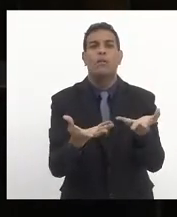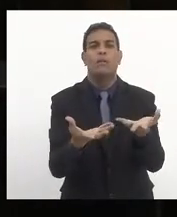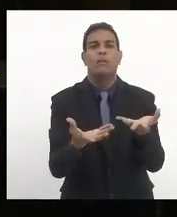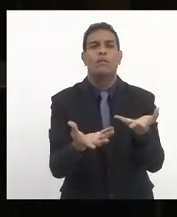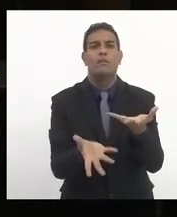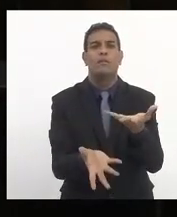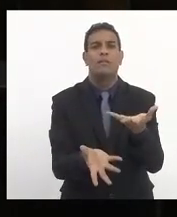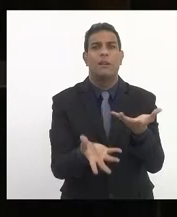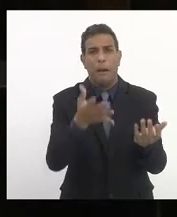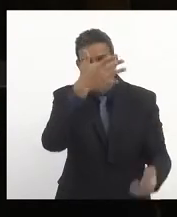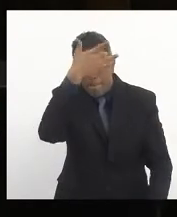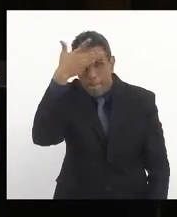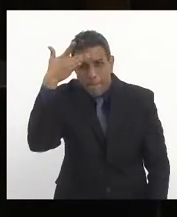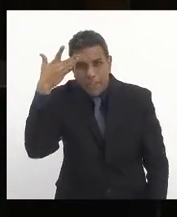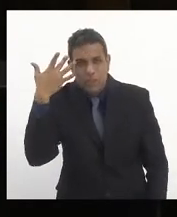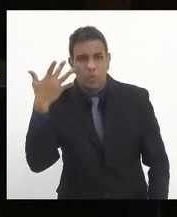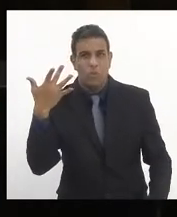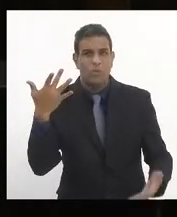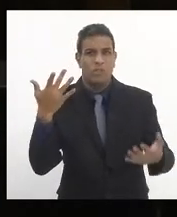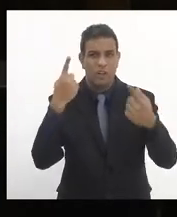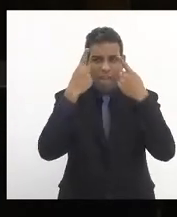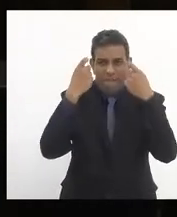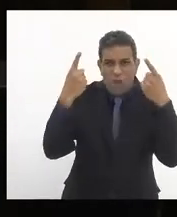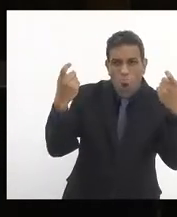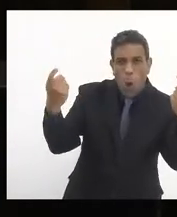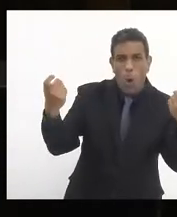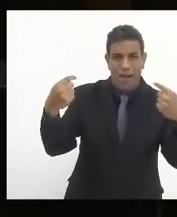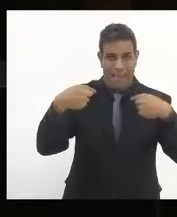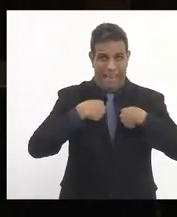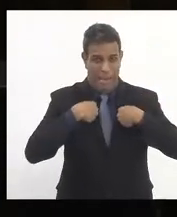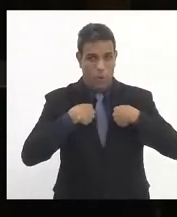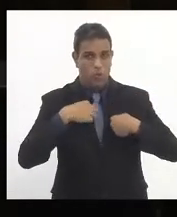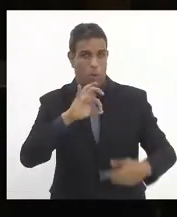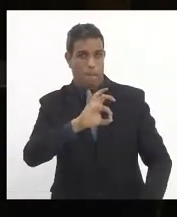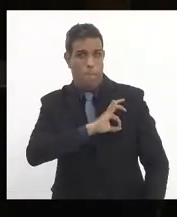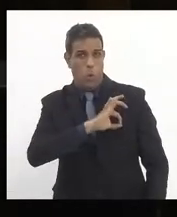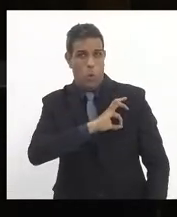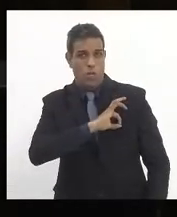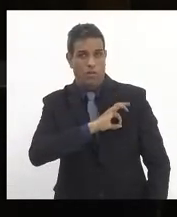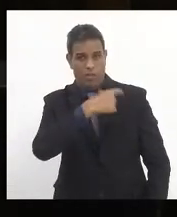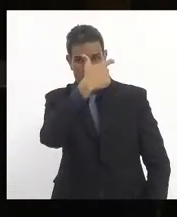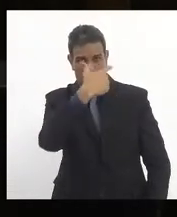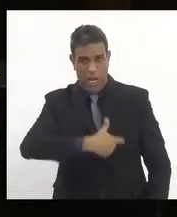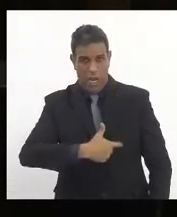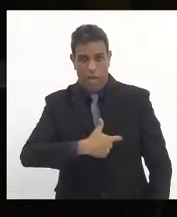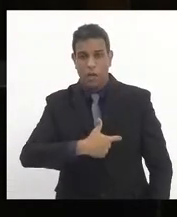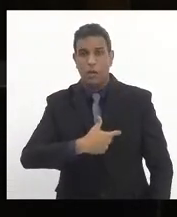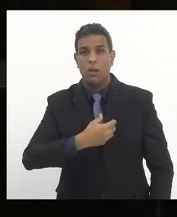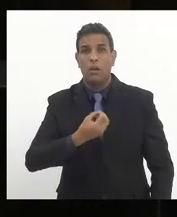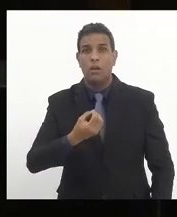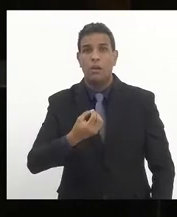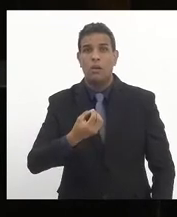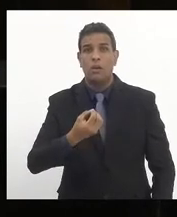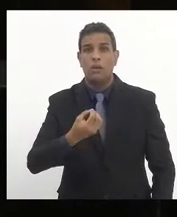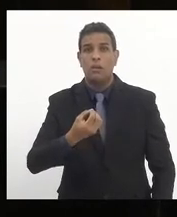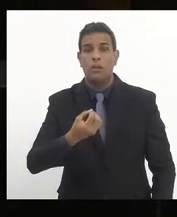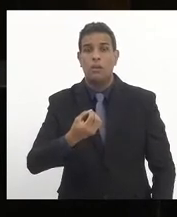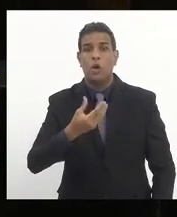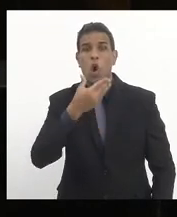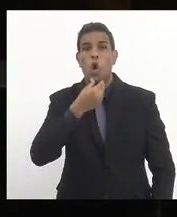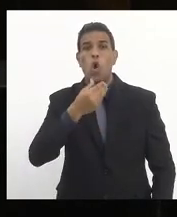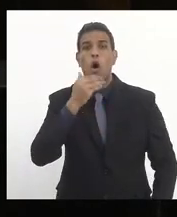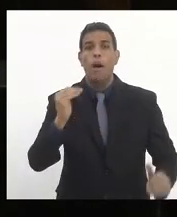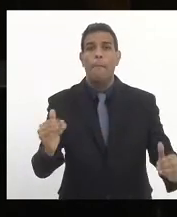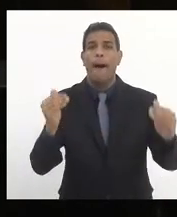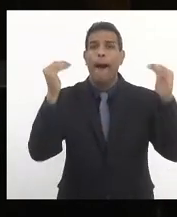terríveis. Eu já peguei caso, como policial civil, em que o maior de idade abusou de uma criança e disse